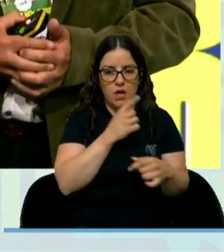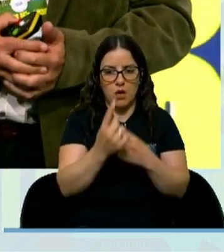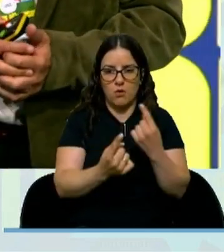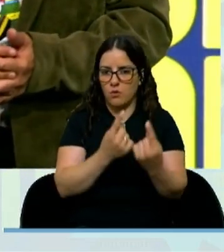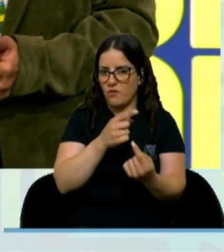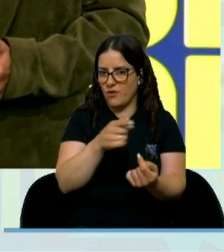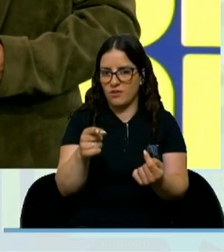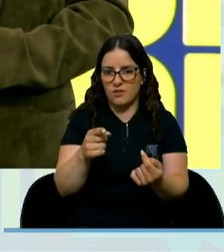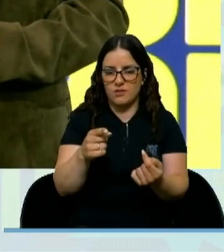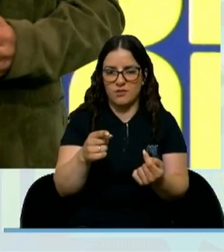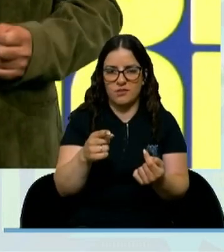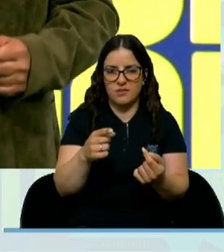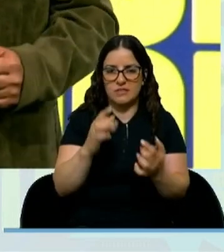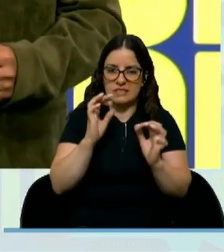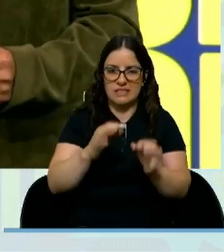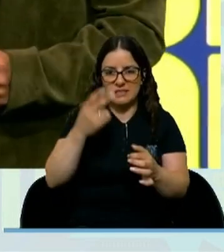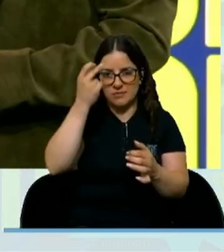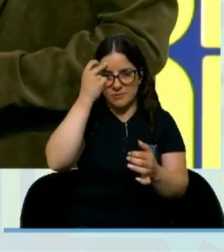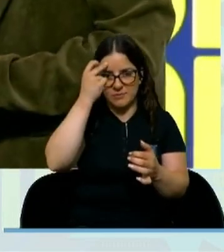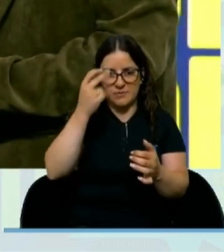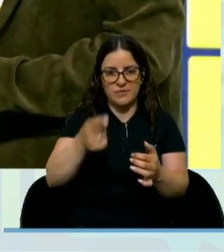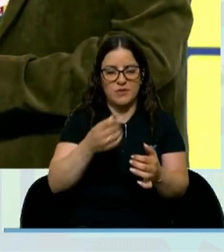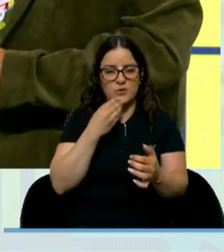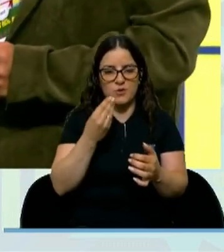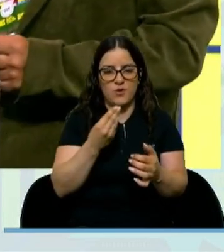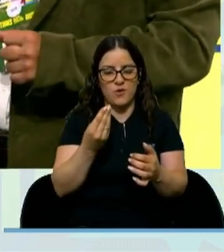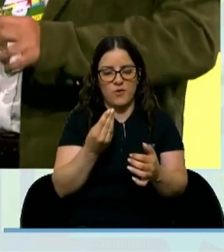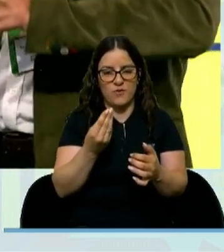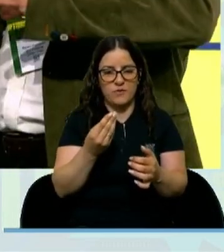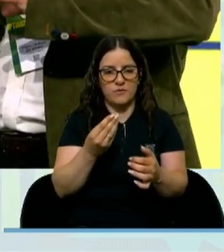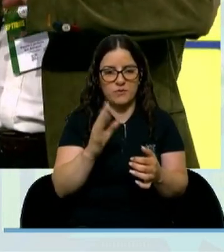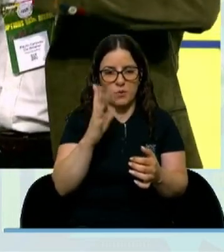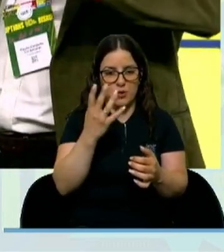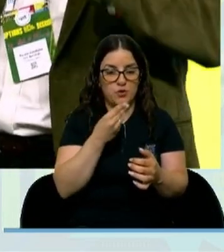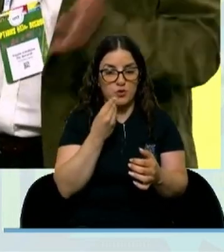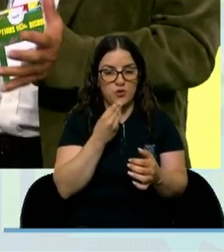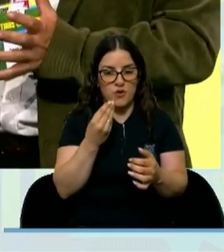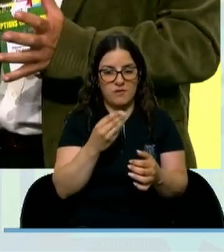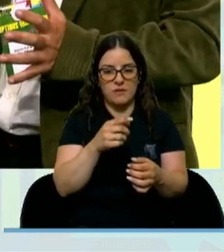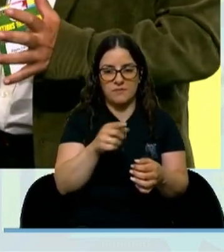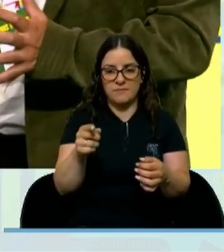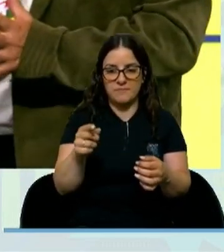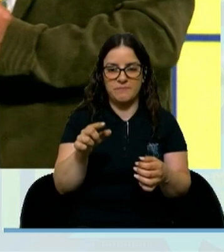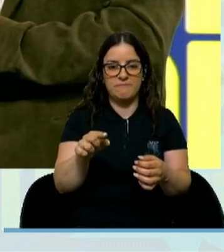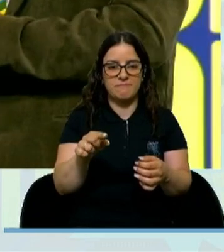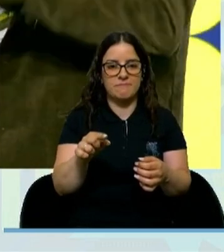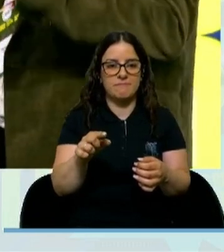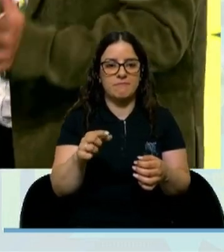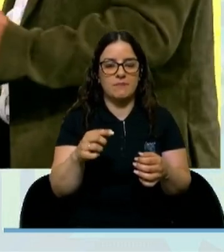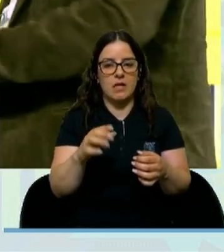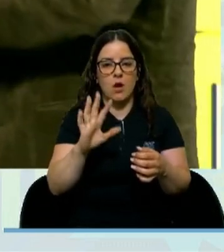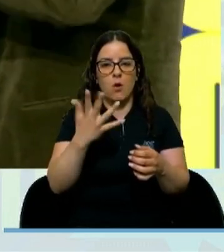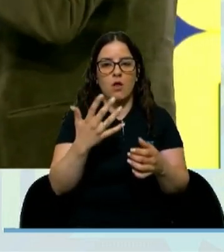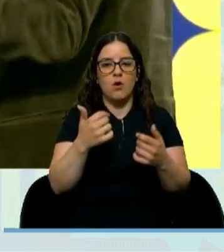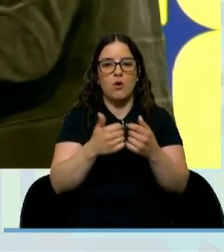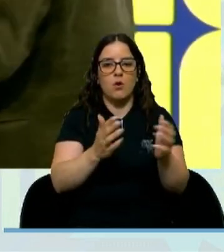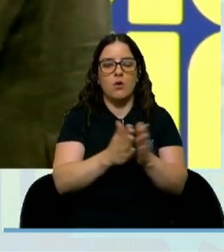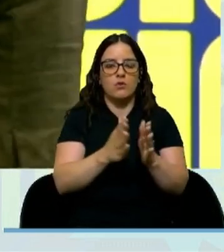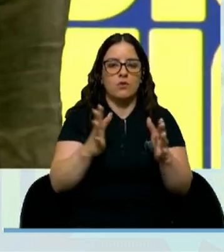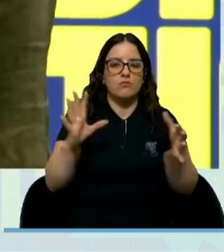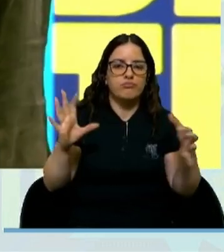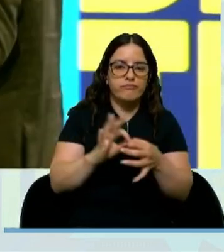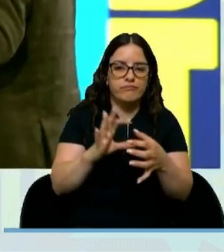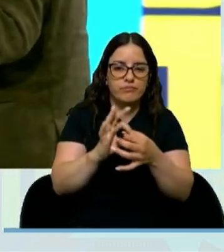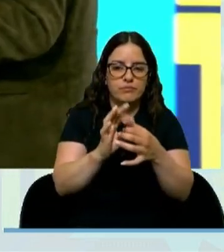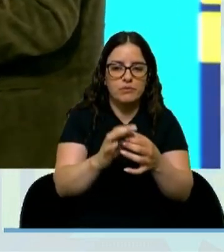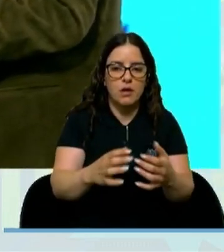certeza lembrar-se-ão da vossa juventude, mas mais do que tudo, quando toda a gente está ligada, computadores,